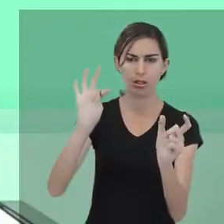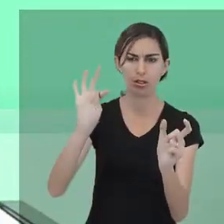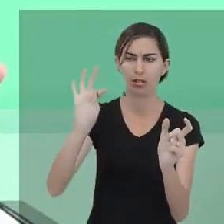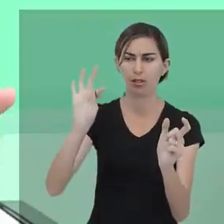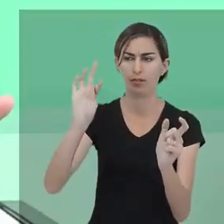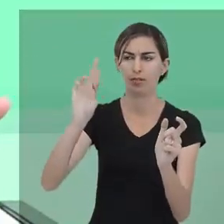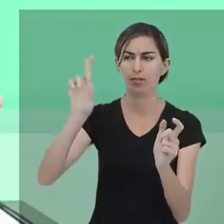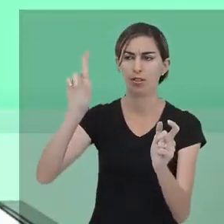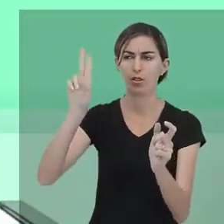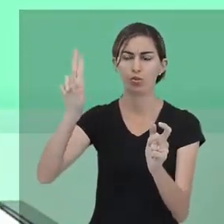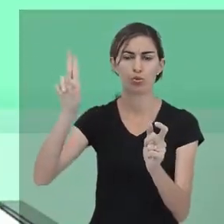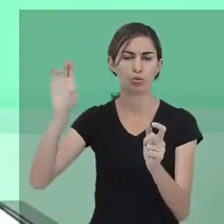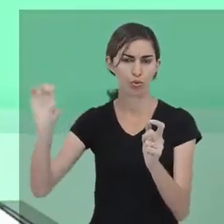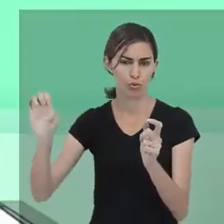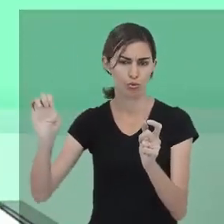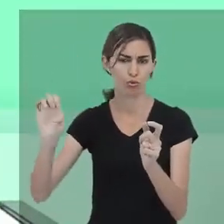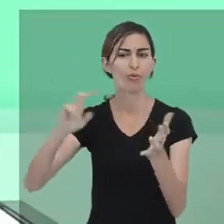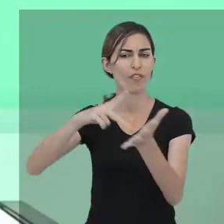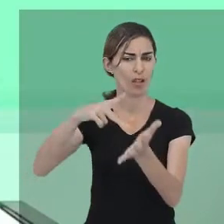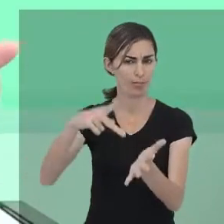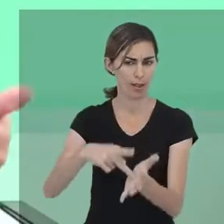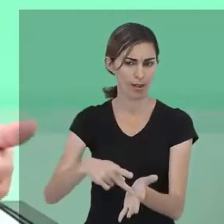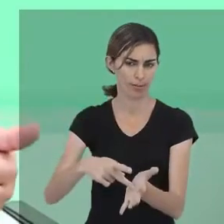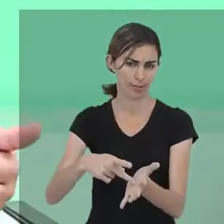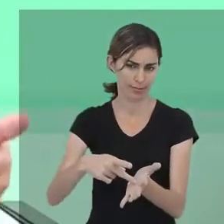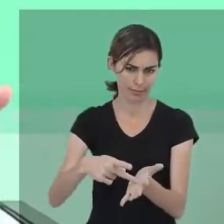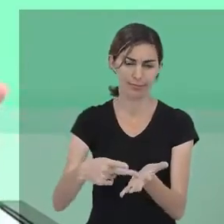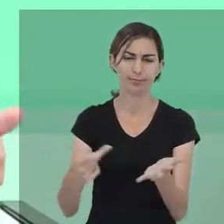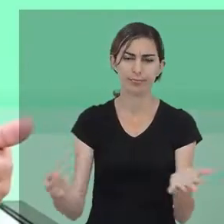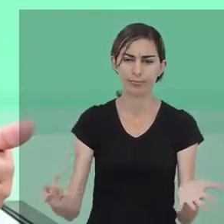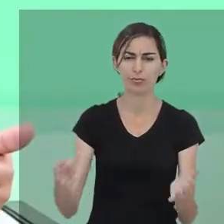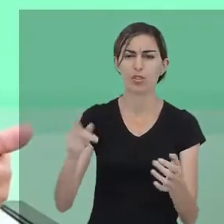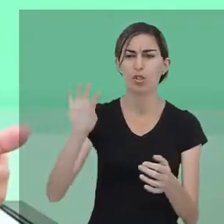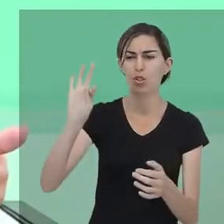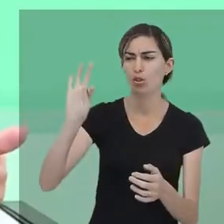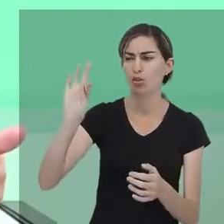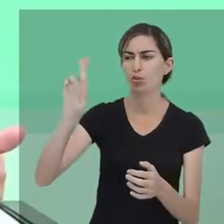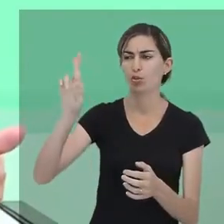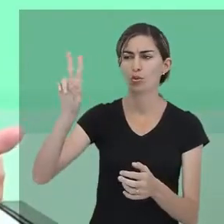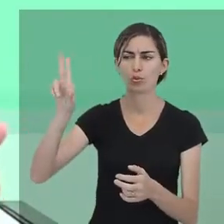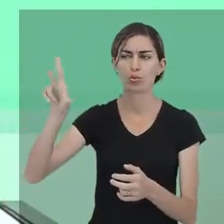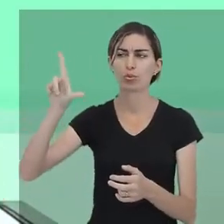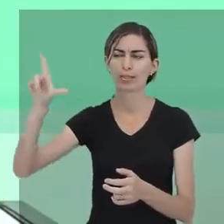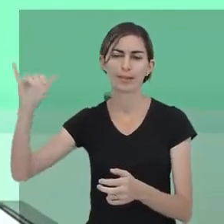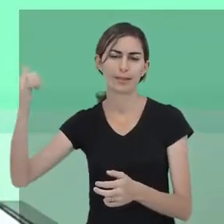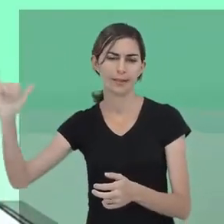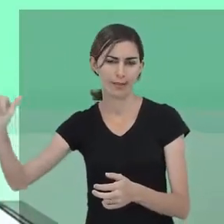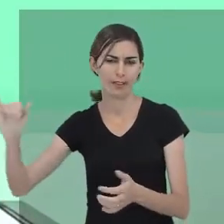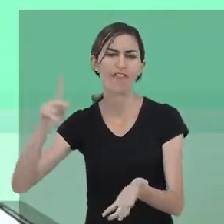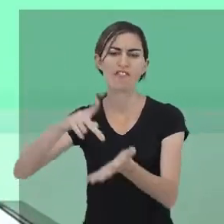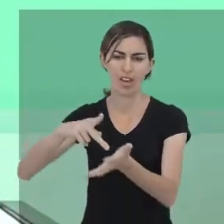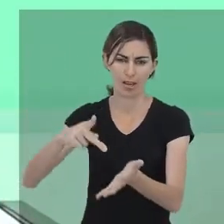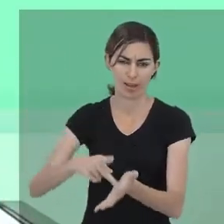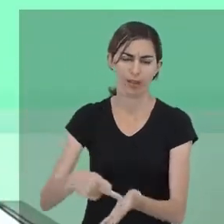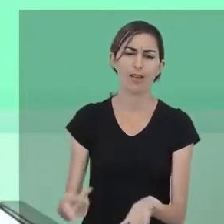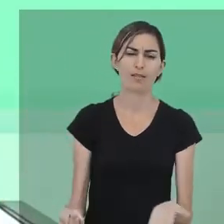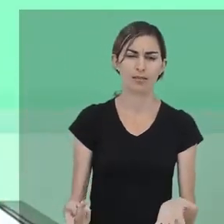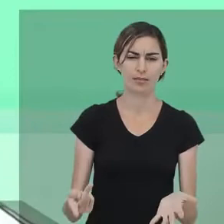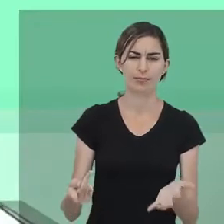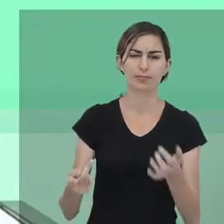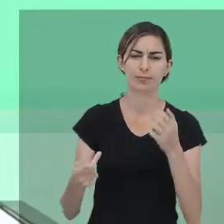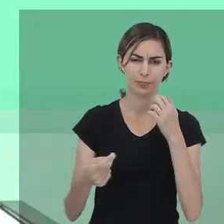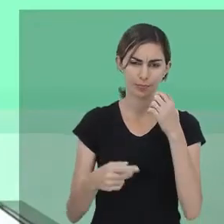frente, truly. Então é verdadeiramente, truly. Ok? Uma outra palavra que a gente tem é